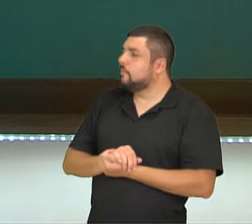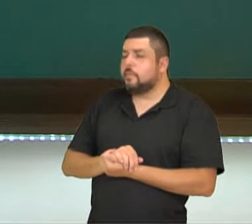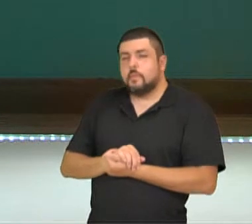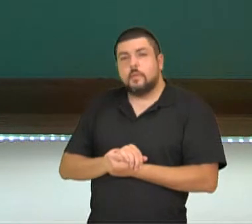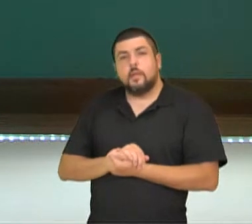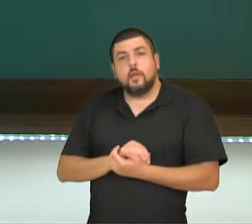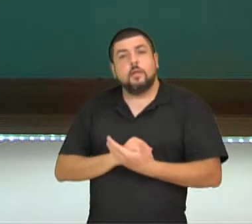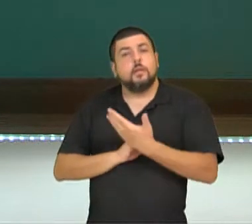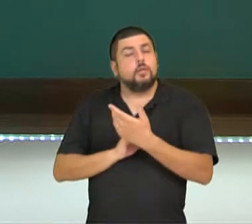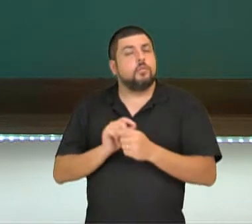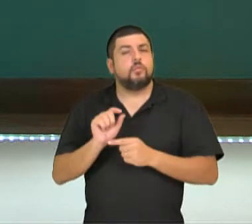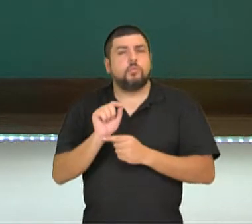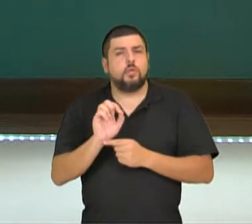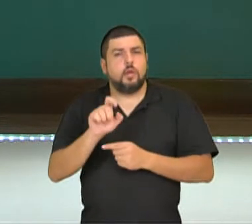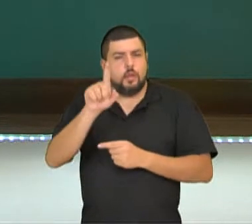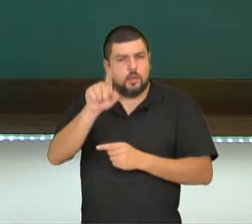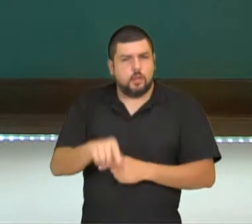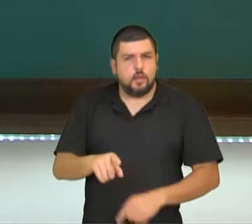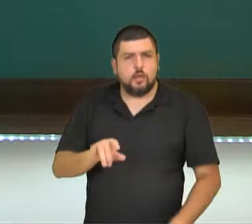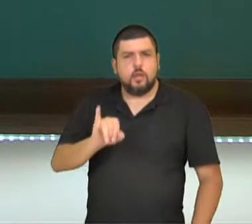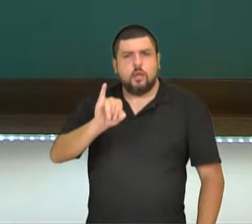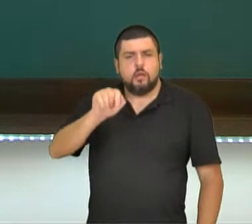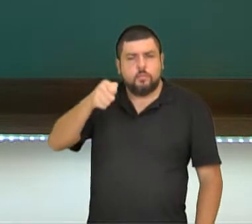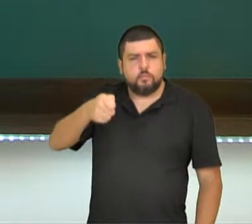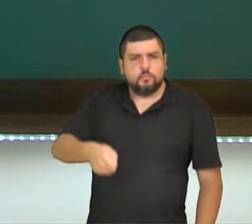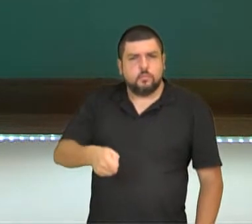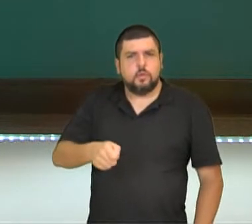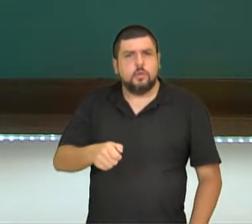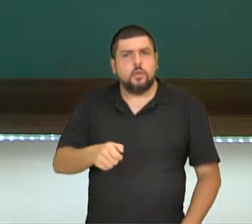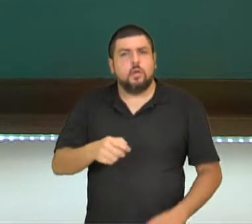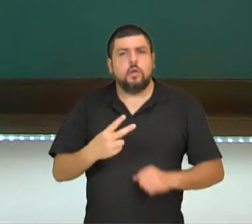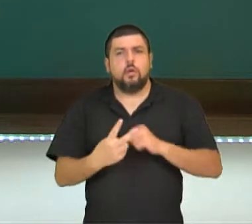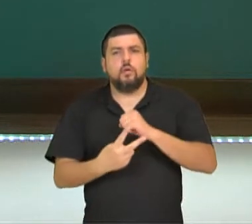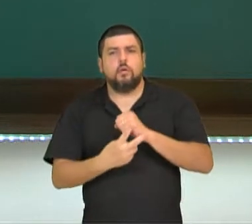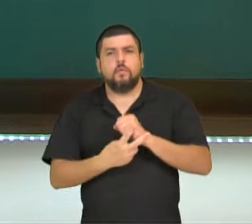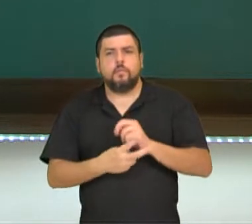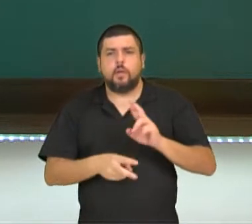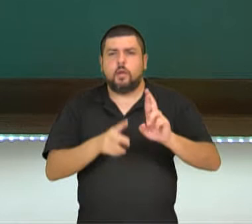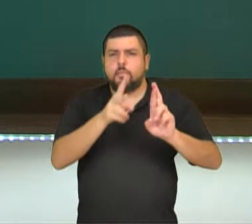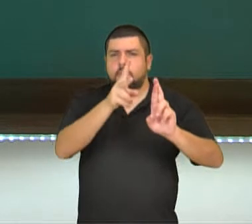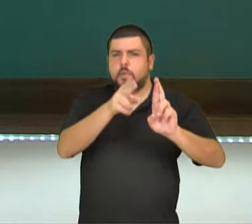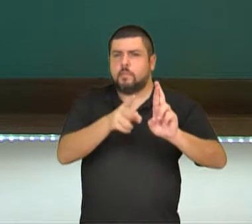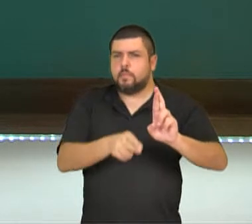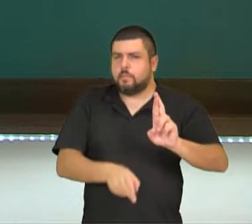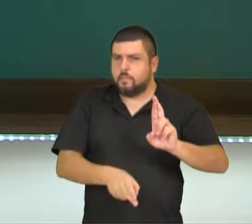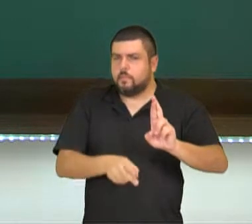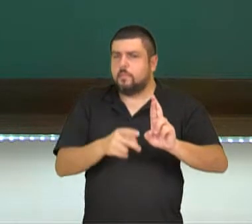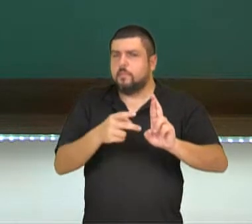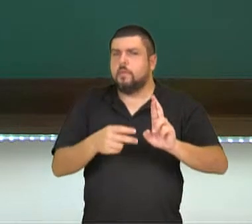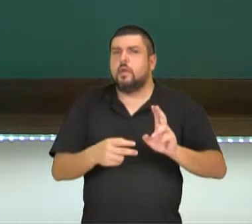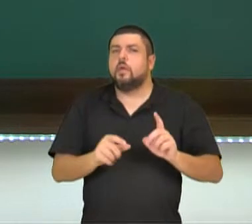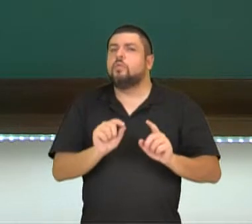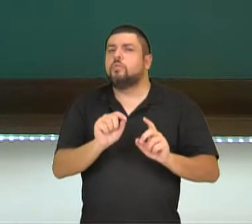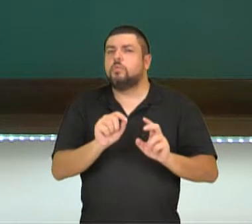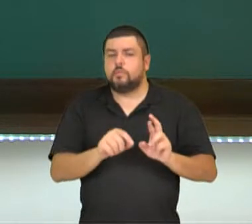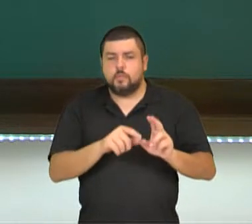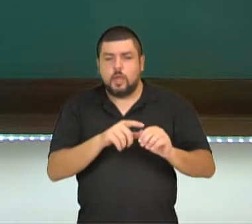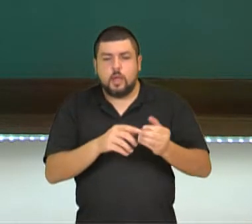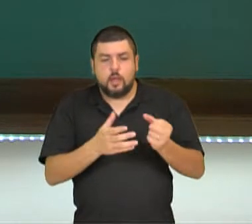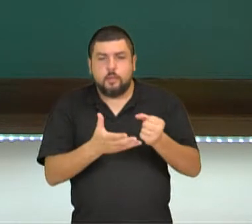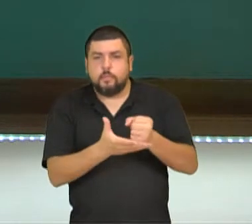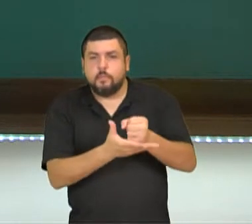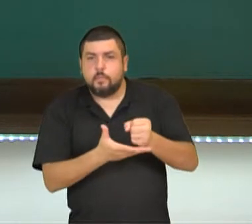Vamos falar sobre o modo imperativo regular. São aqueles que não apresentam modificações na raiz. Vejamos